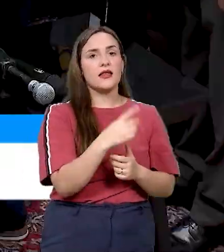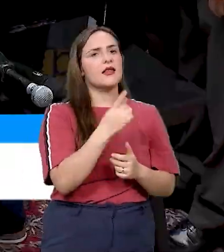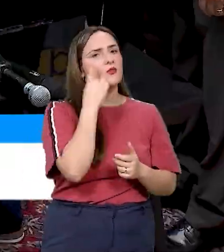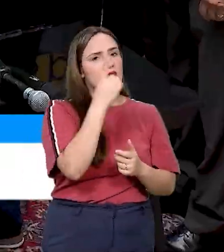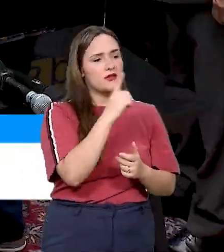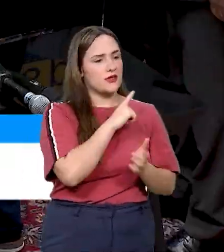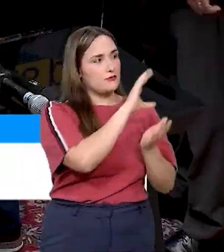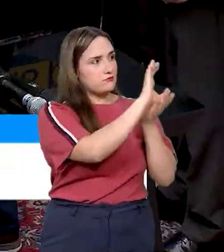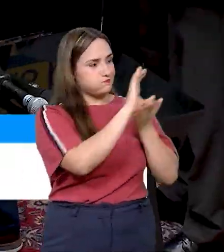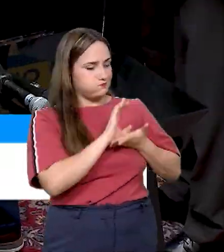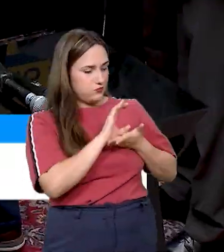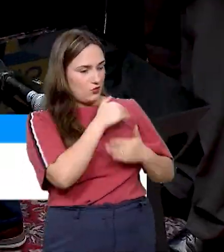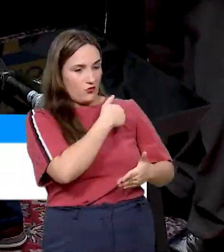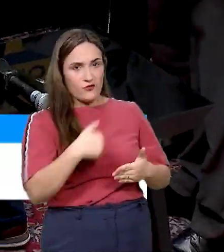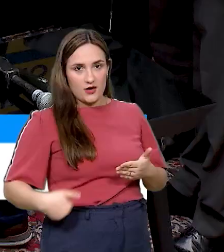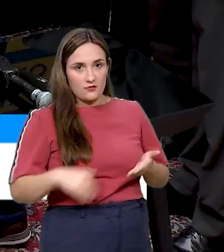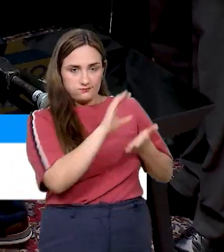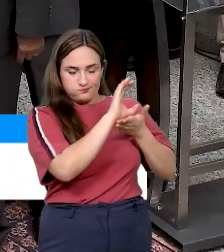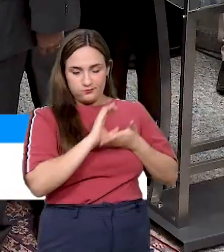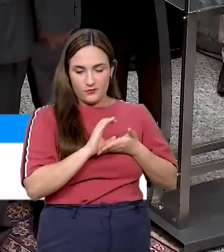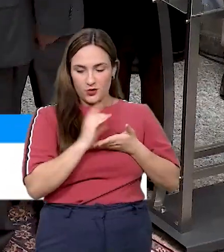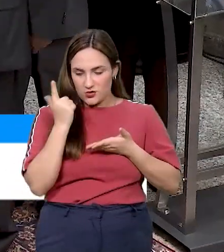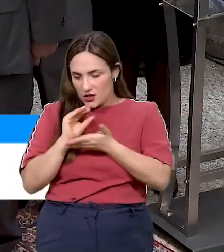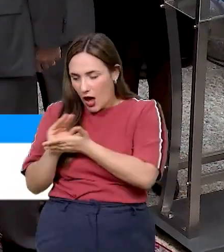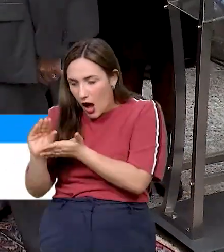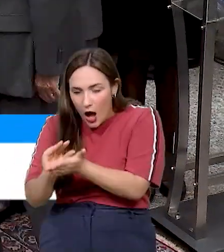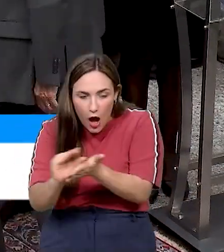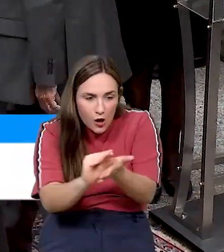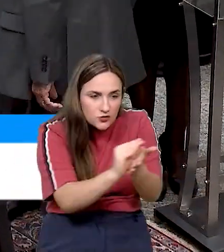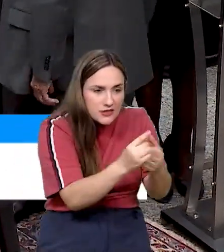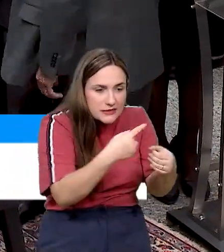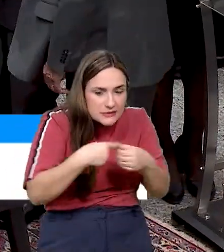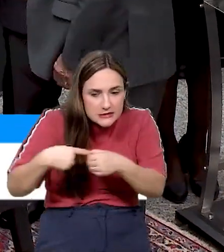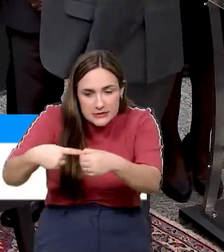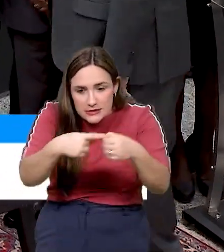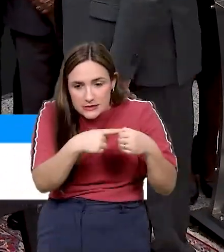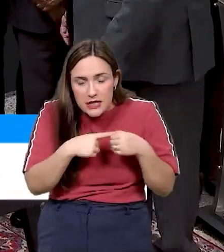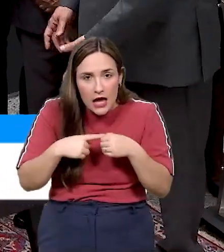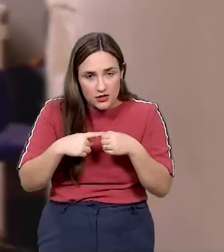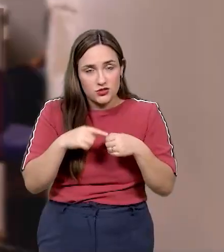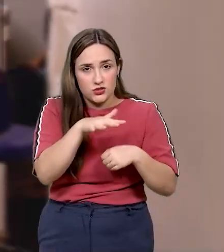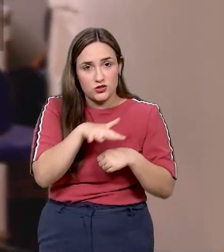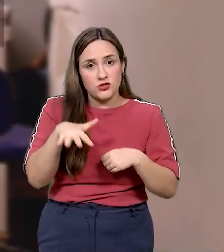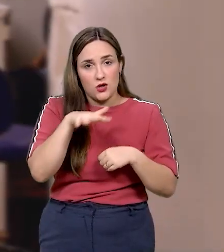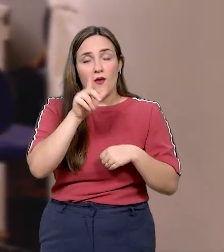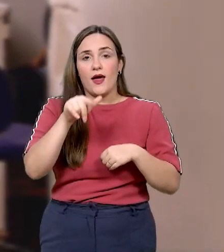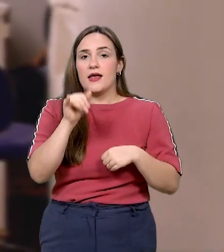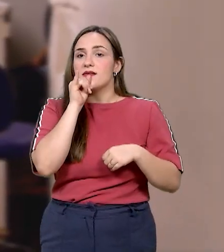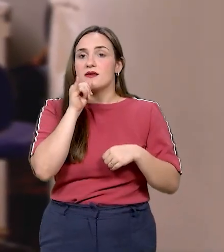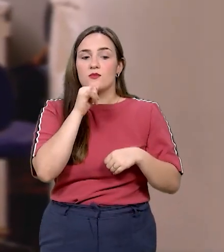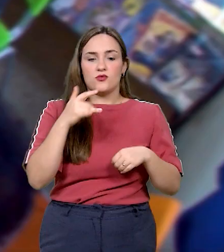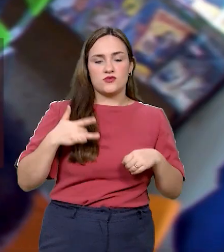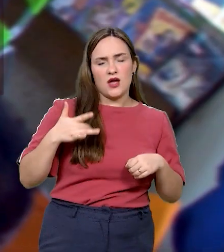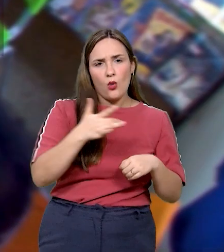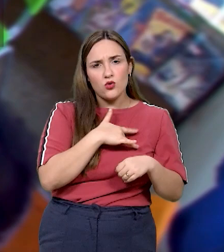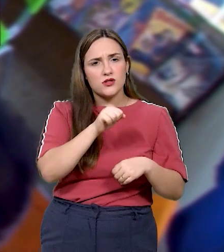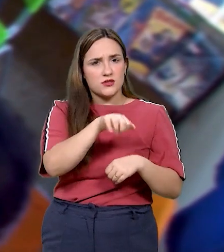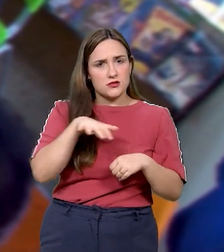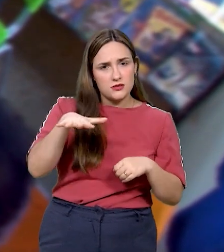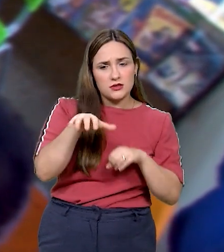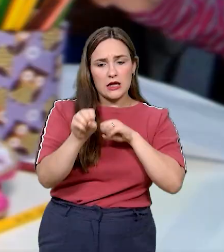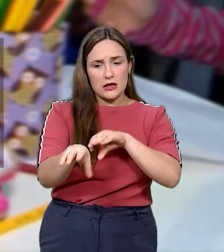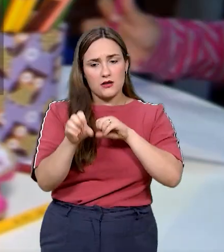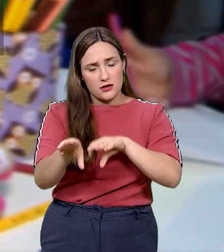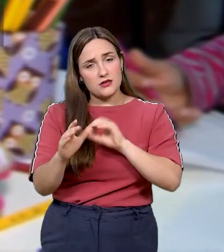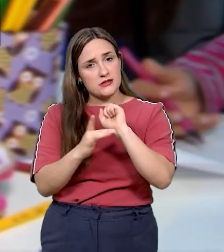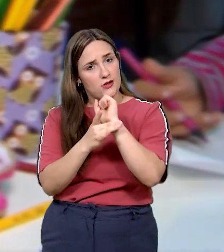deputado dispõe de recursos específicos para cada cidade e região, com ações nas áreas de saúde, assistência